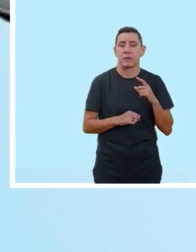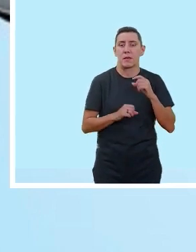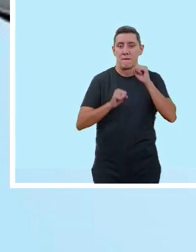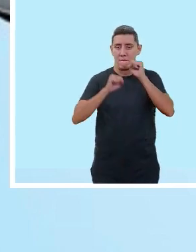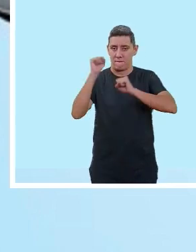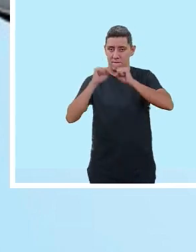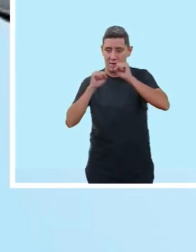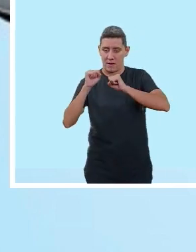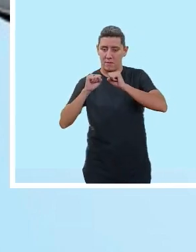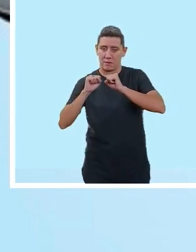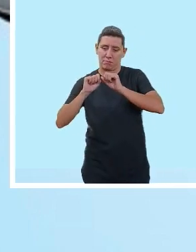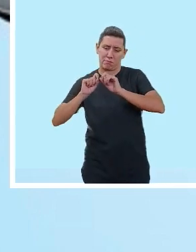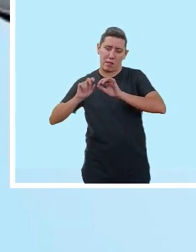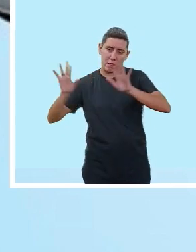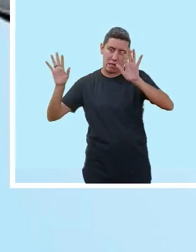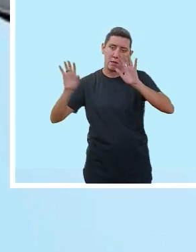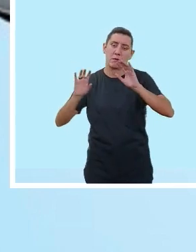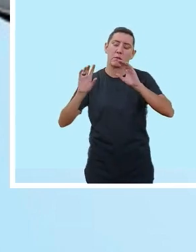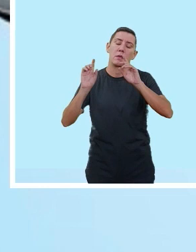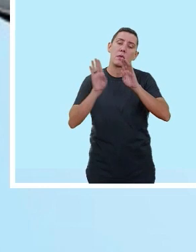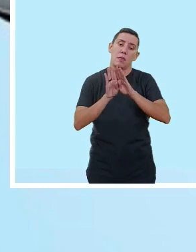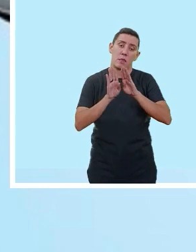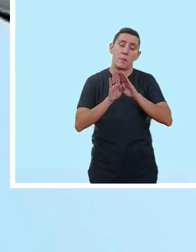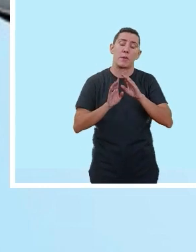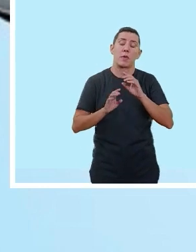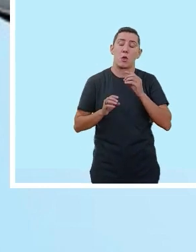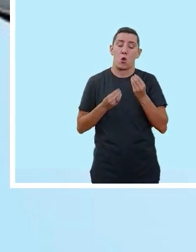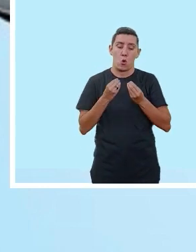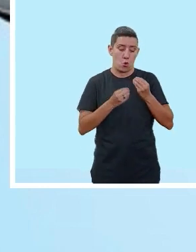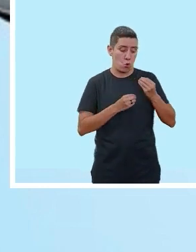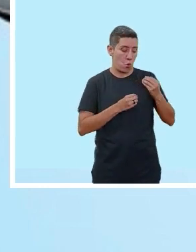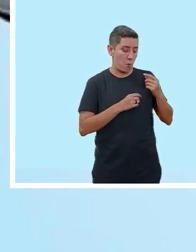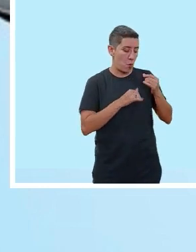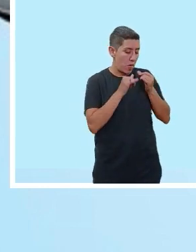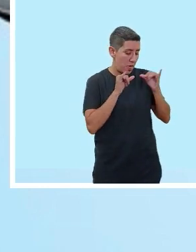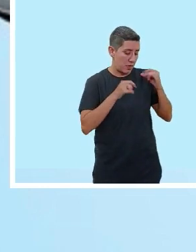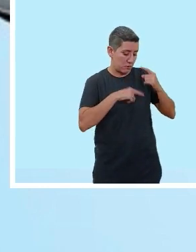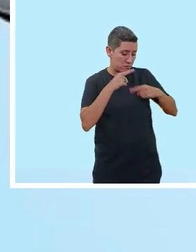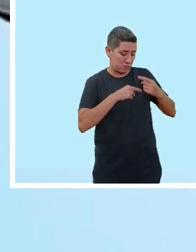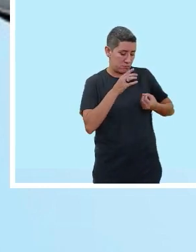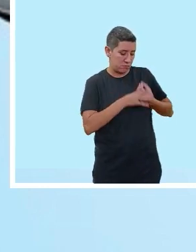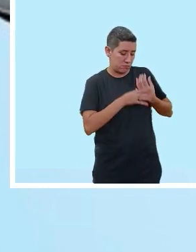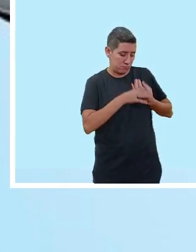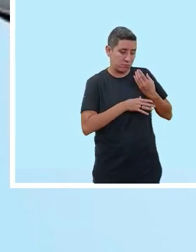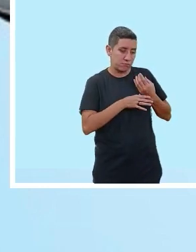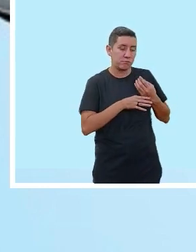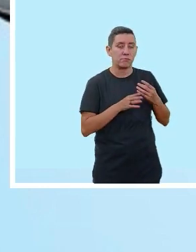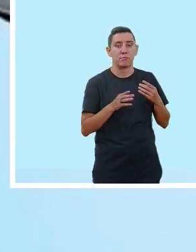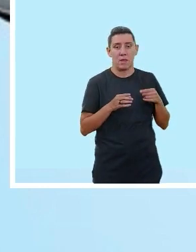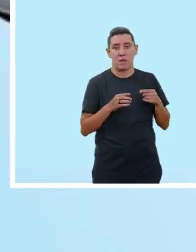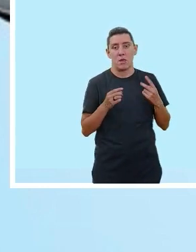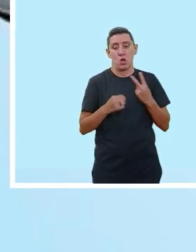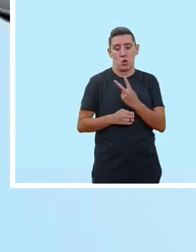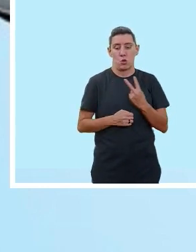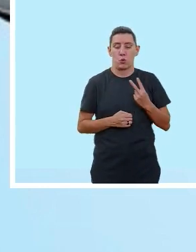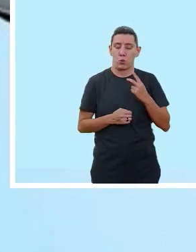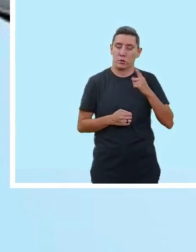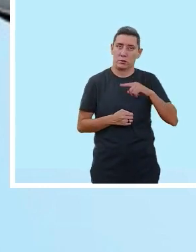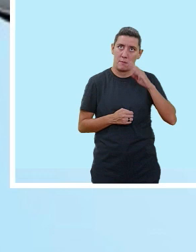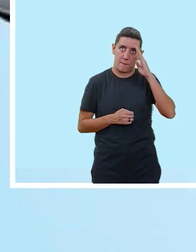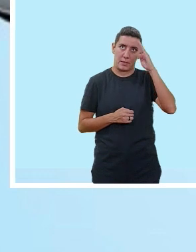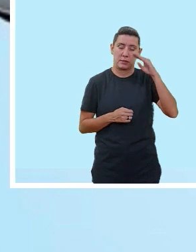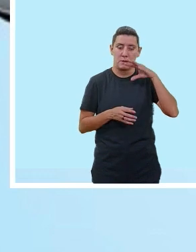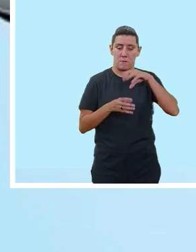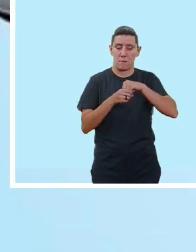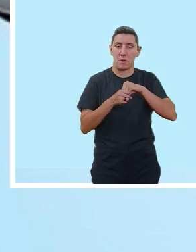Geração de energia e redução do consumo de energia. São nesses tópicos que a Huawei trabalha, tá? Então com isso aqui a gente